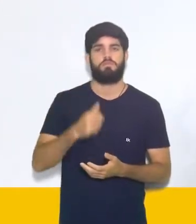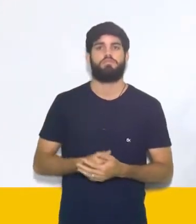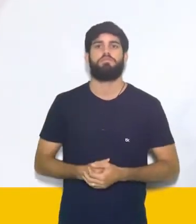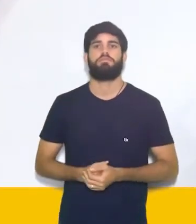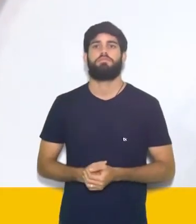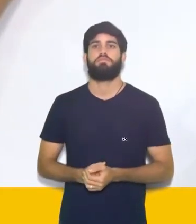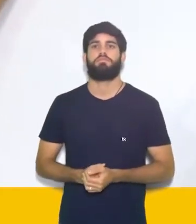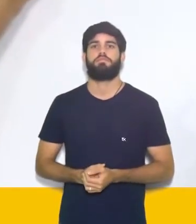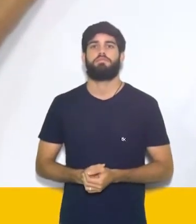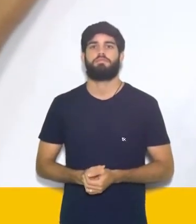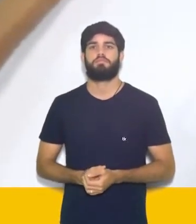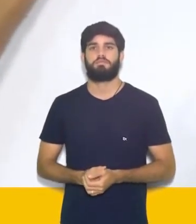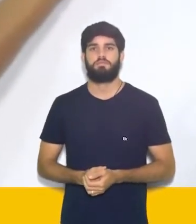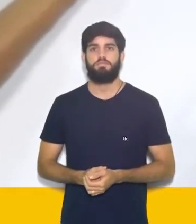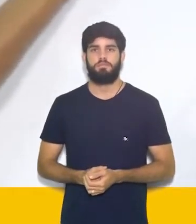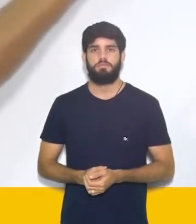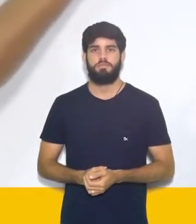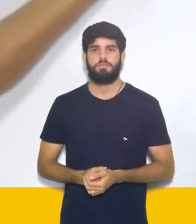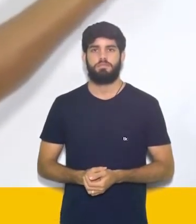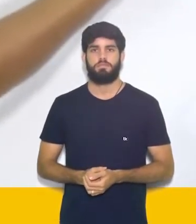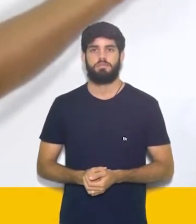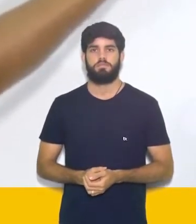ideia.